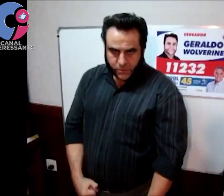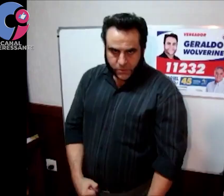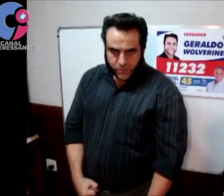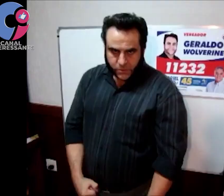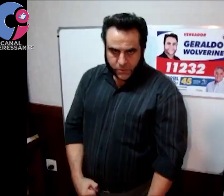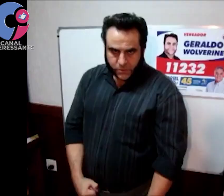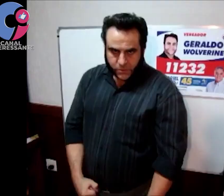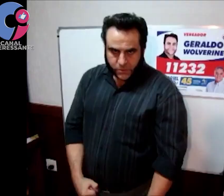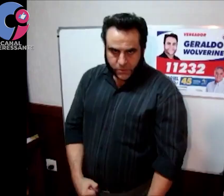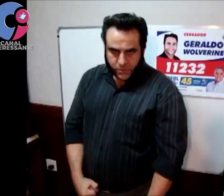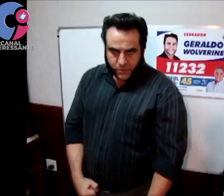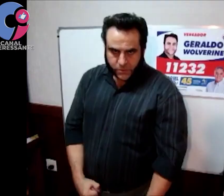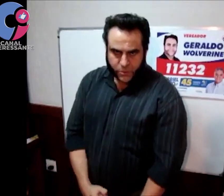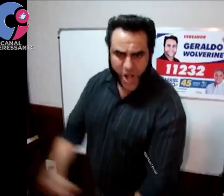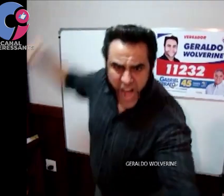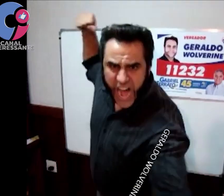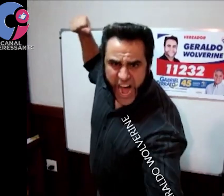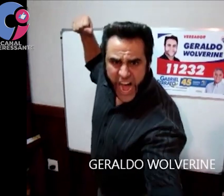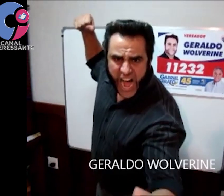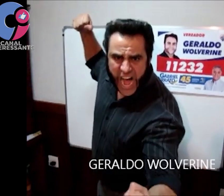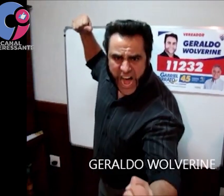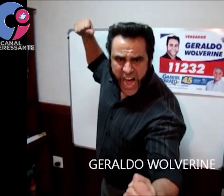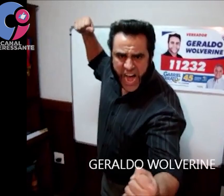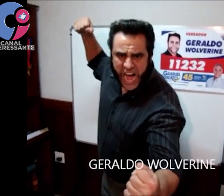Até o Wolverine entrou na parada.